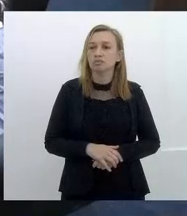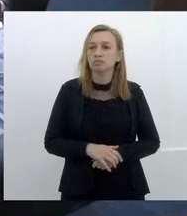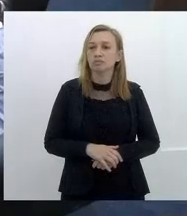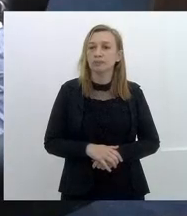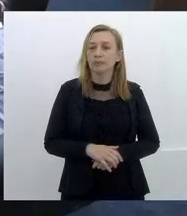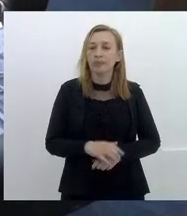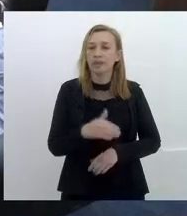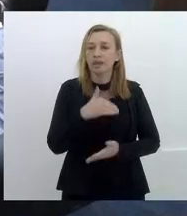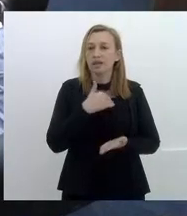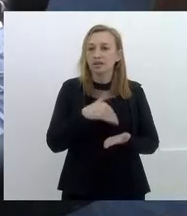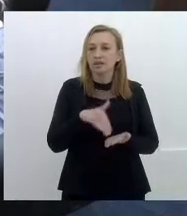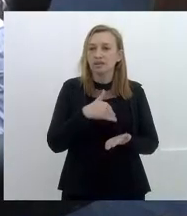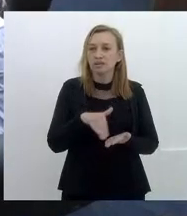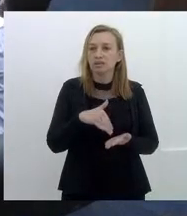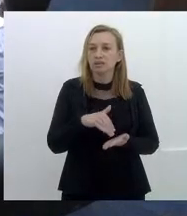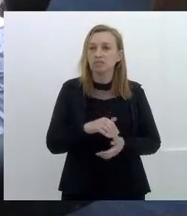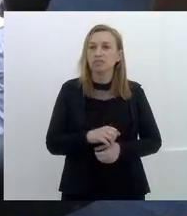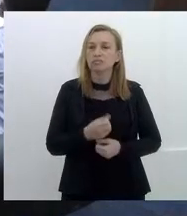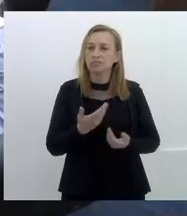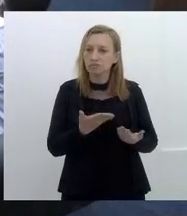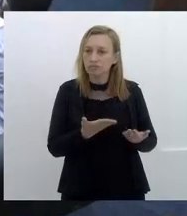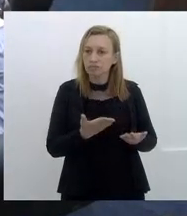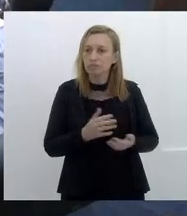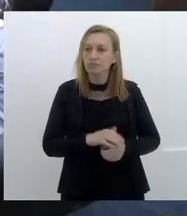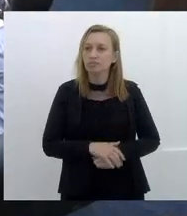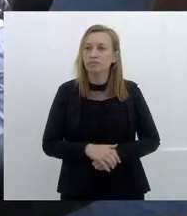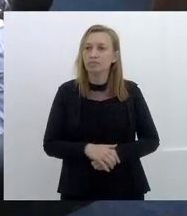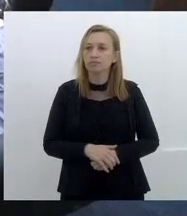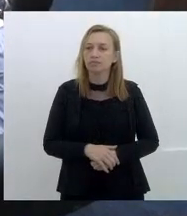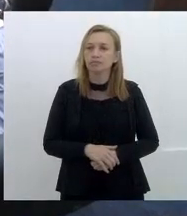o secretário do zero e Liam on